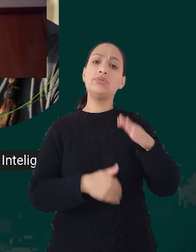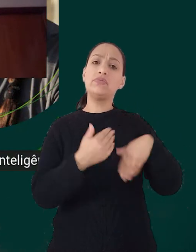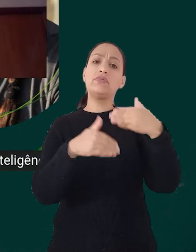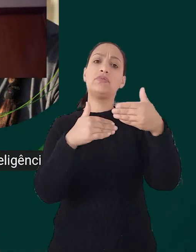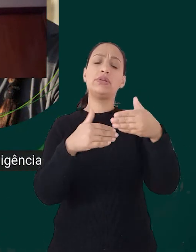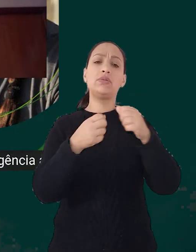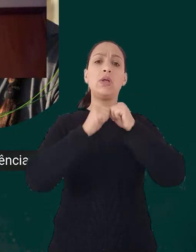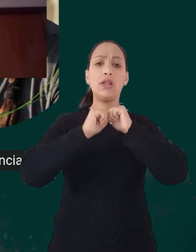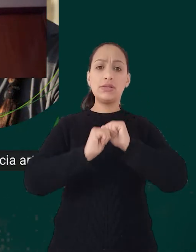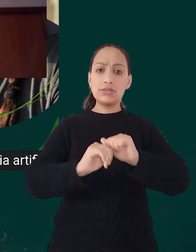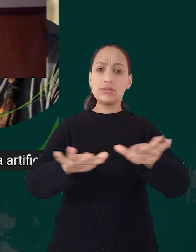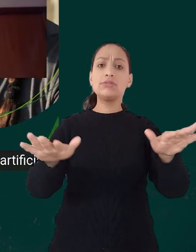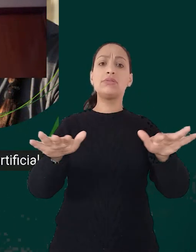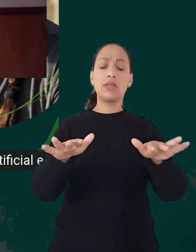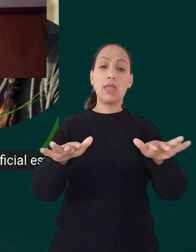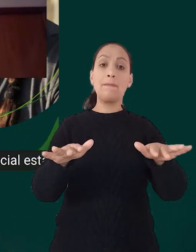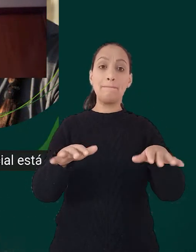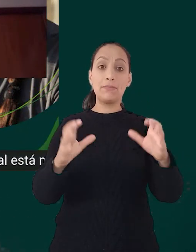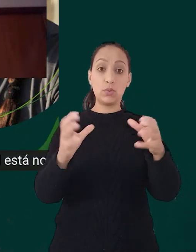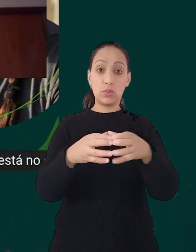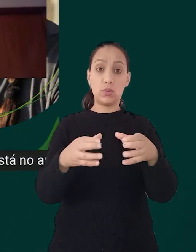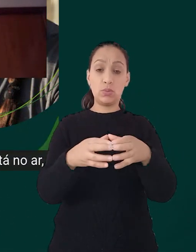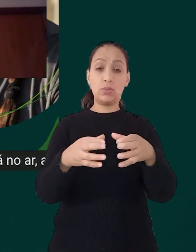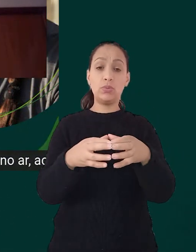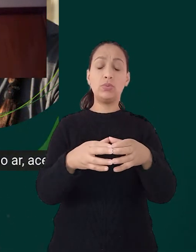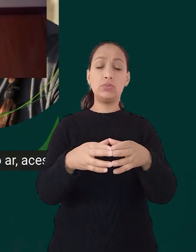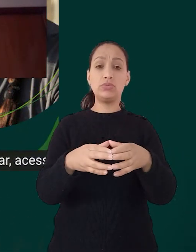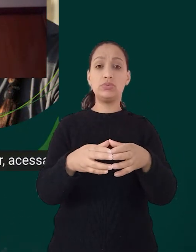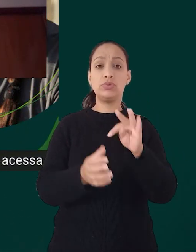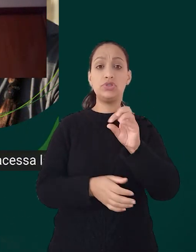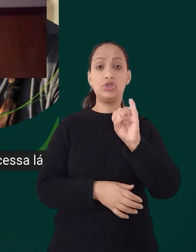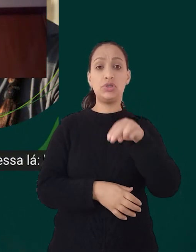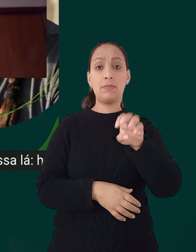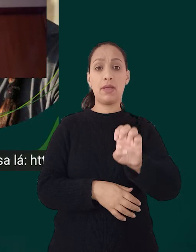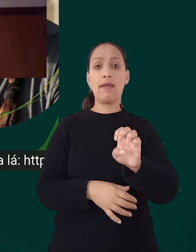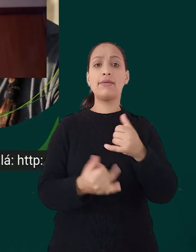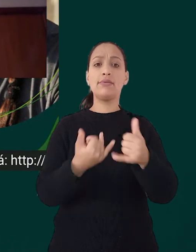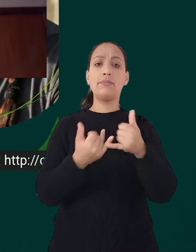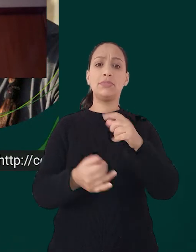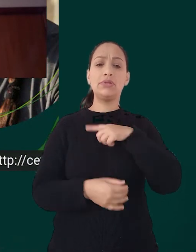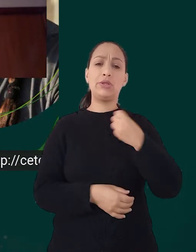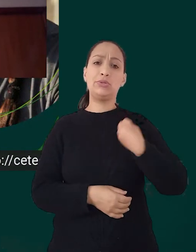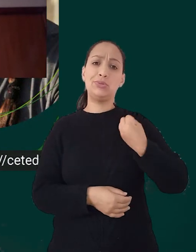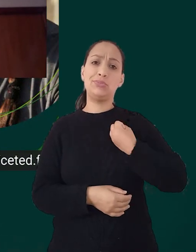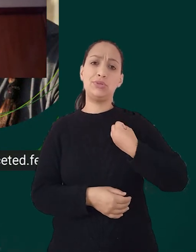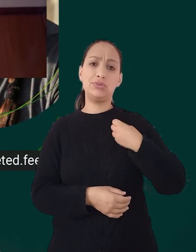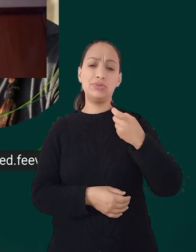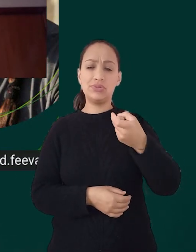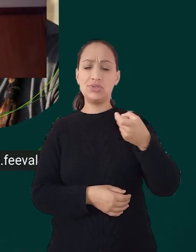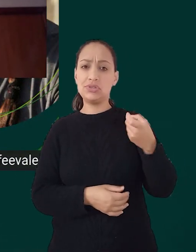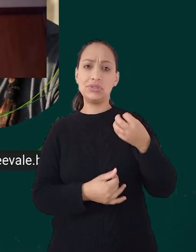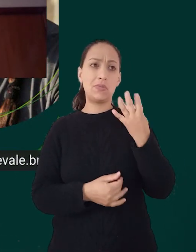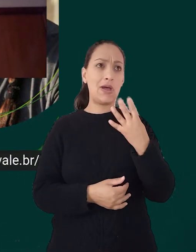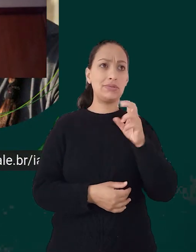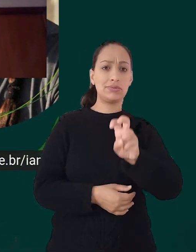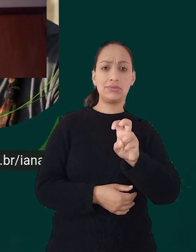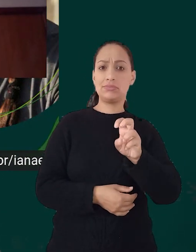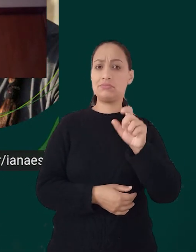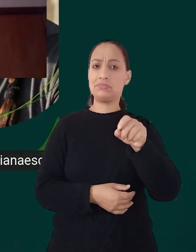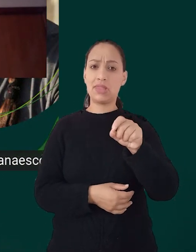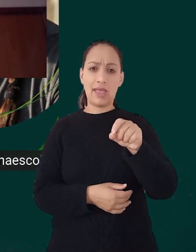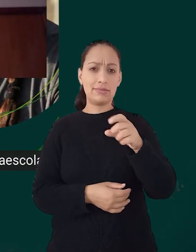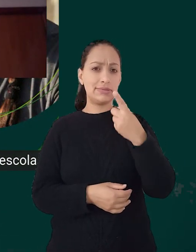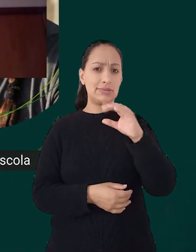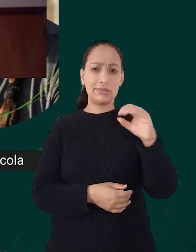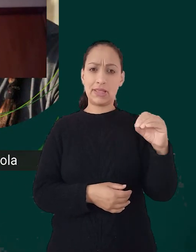lança a build para o time. Então o time vai ter número X de pessoas, vai ter 4, 5, 10, 100